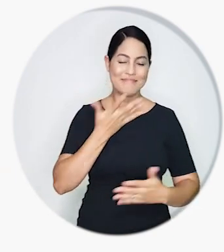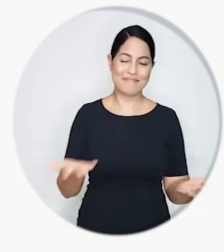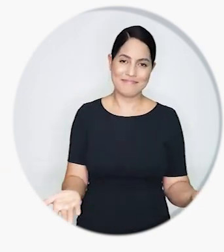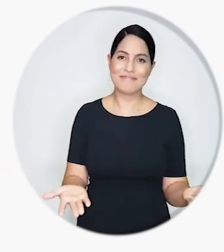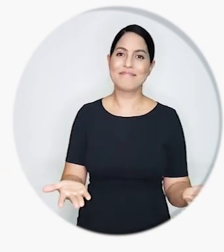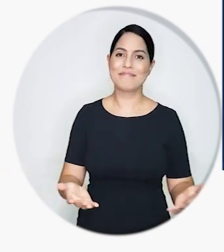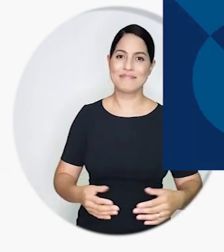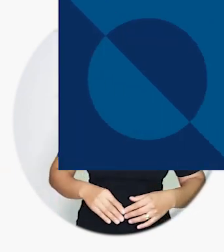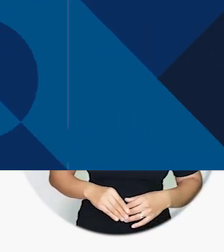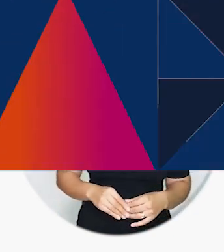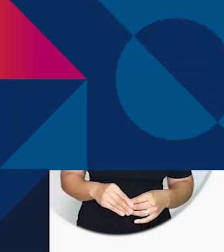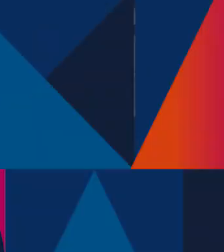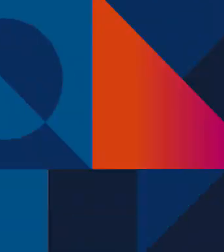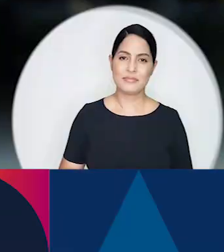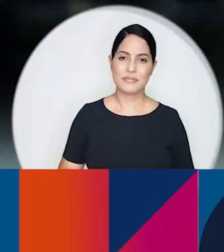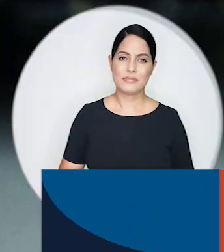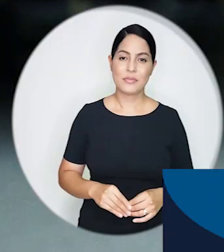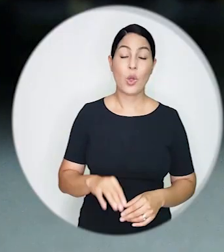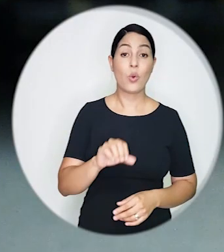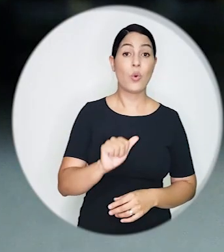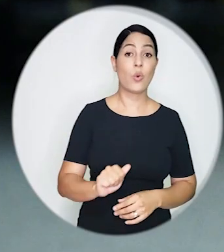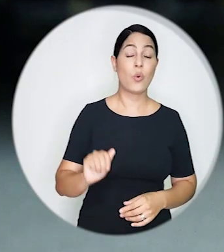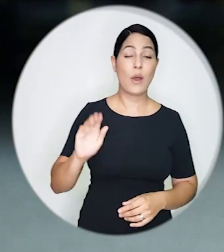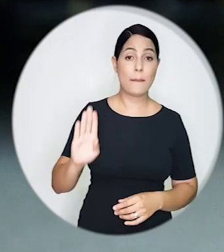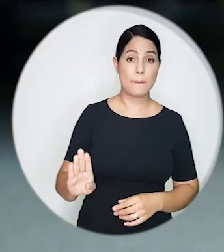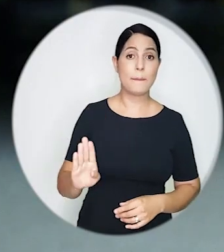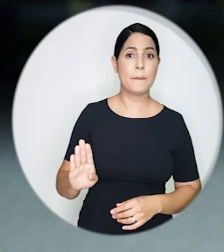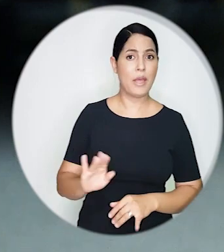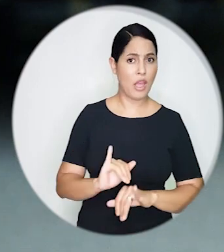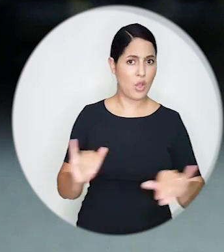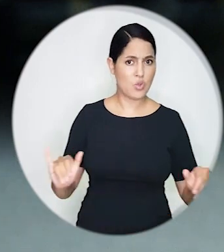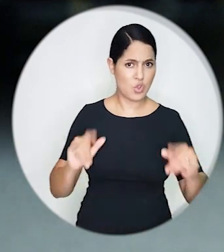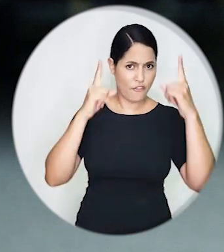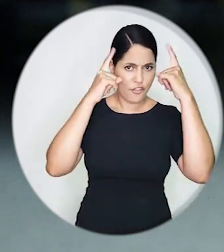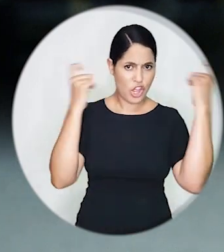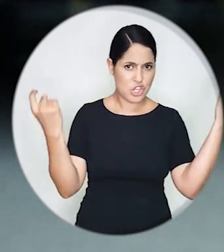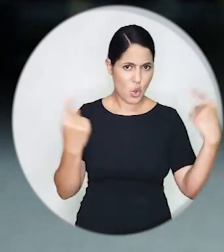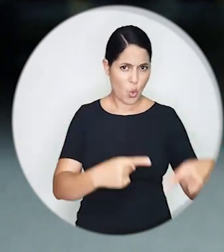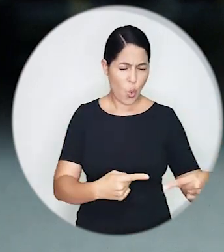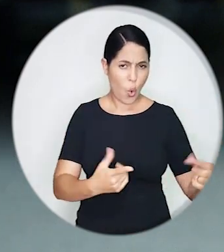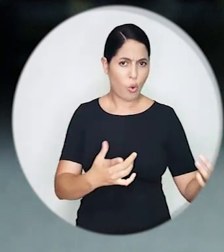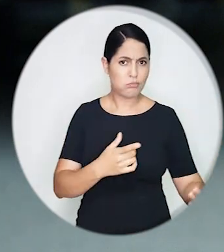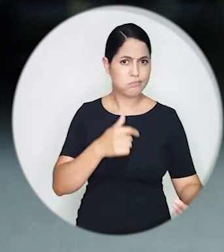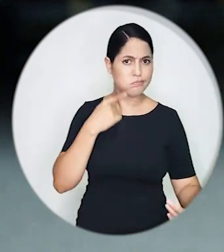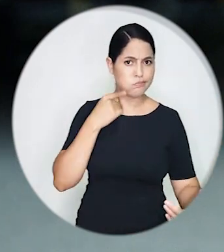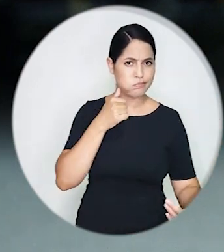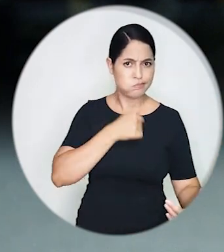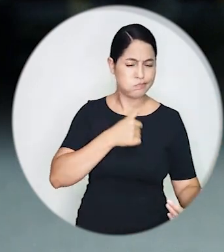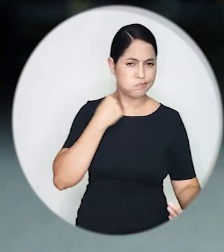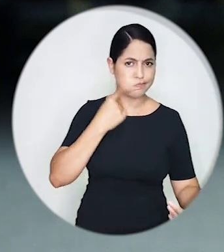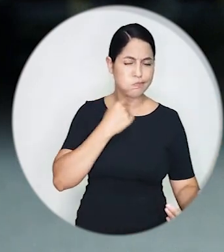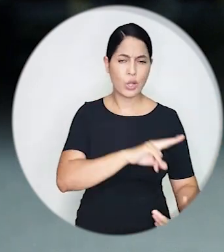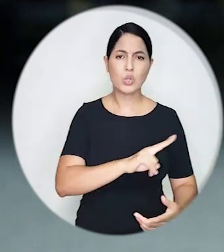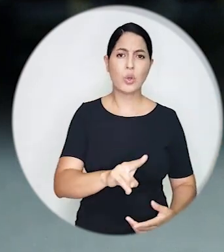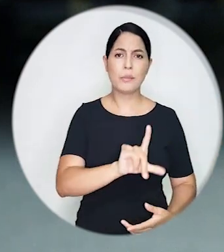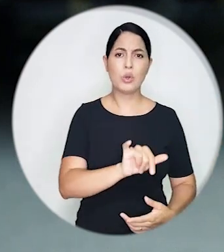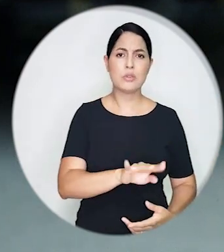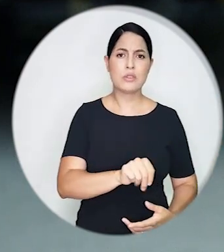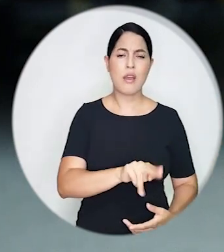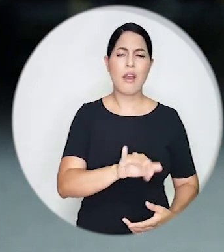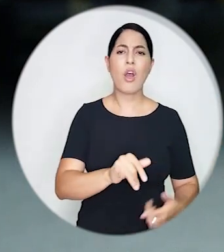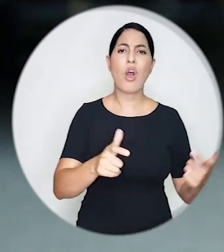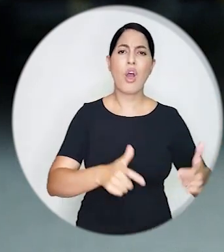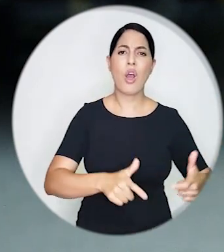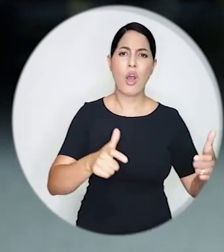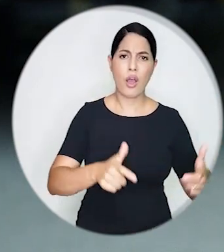Não deixe de conferir. A OAB Nacional condenou a violência contra a advogada Luciane Ambrosina dos Reis, em Mato